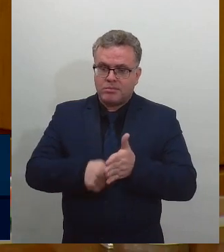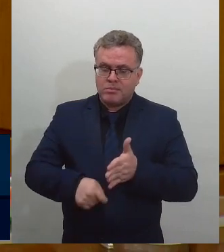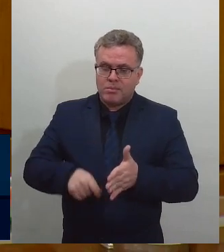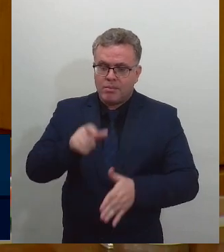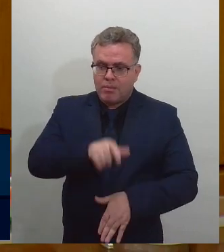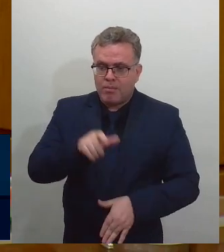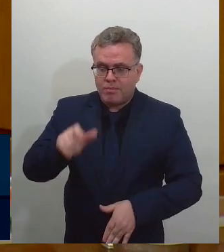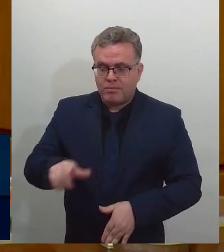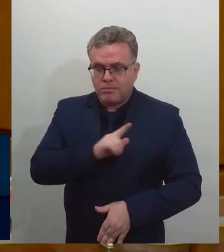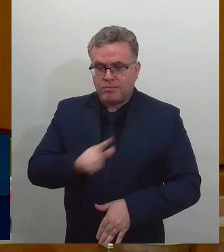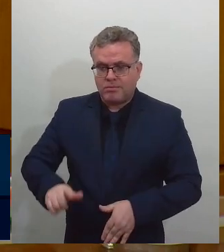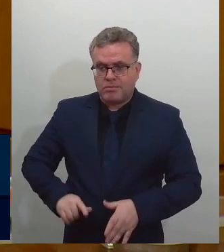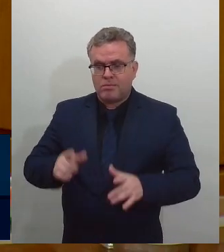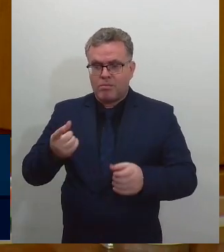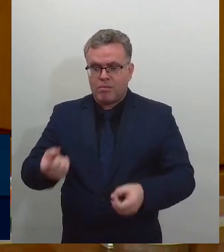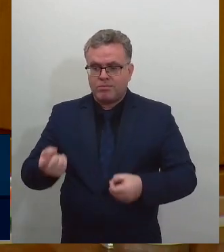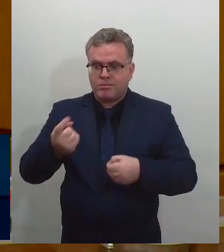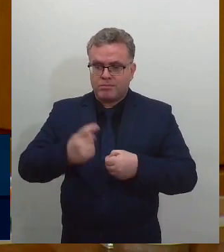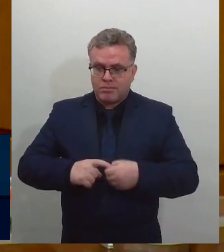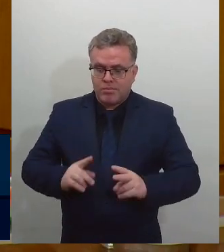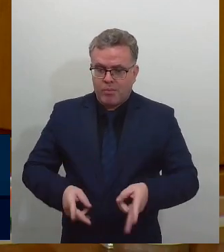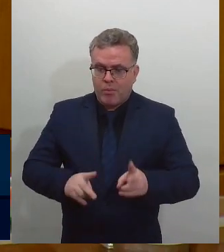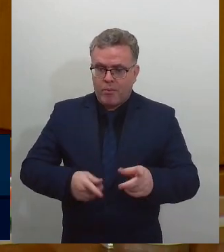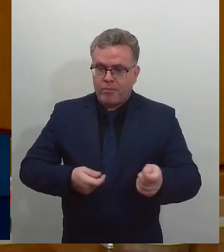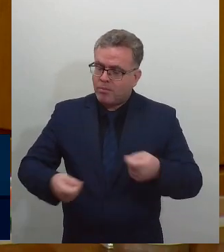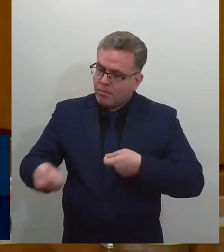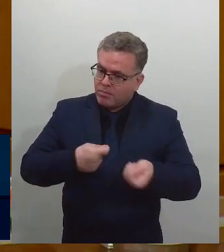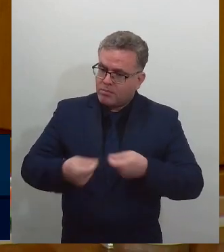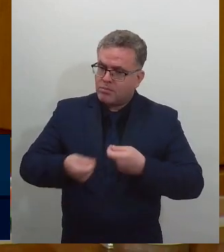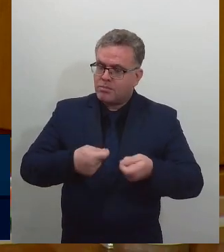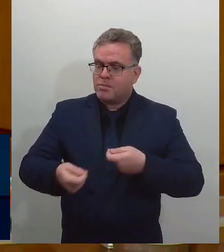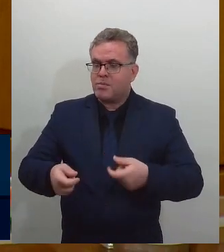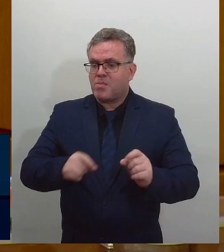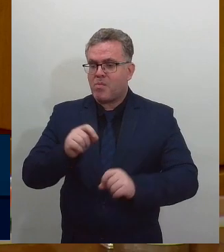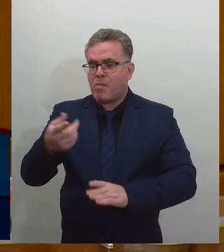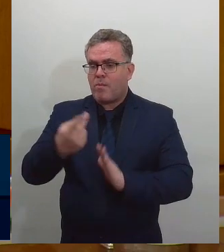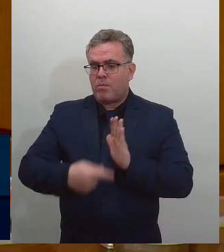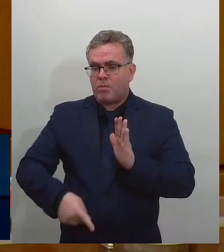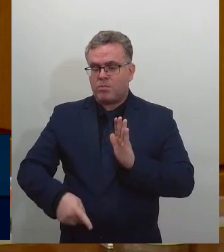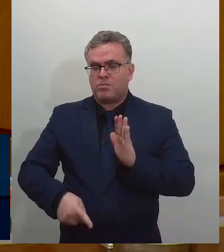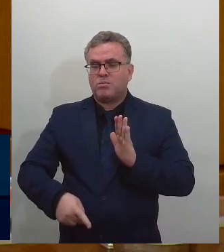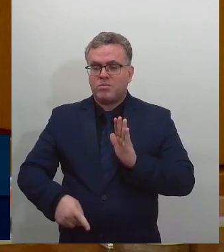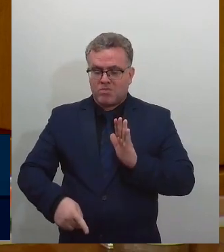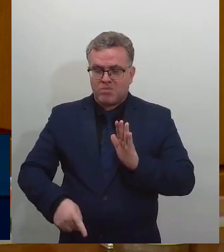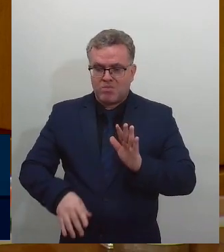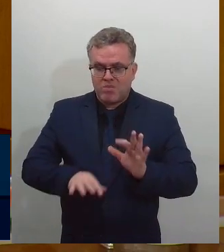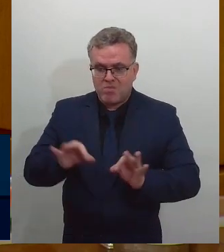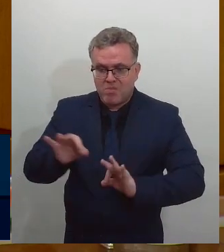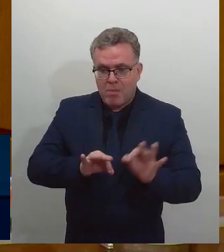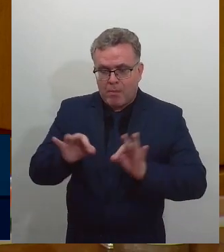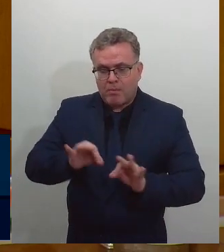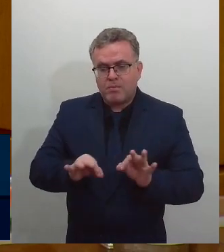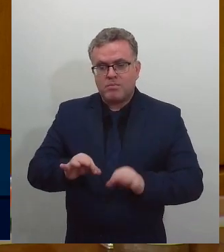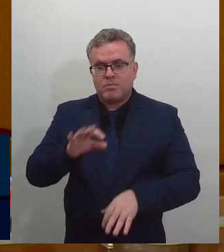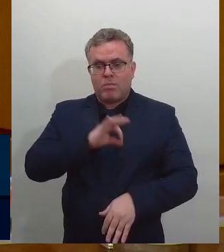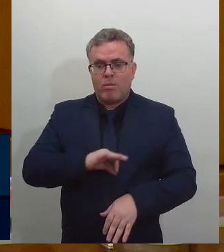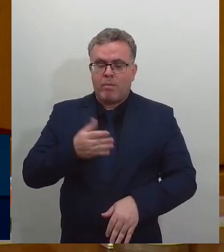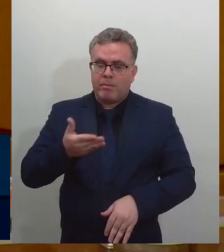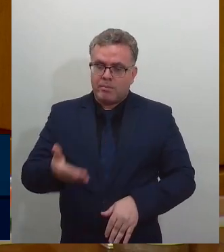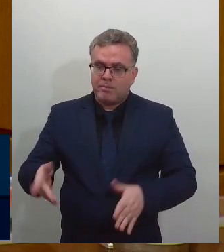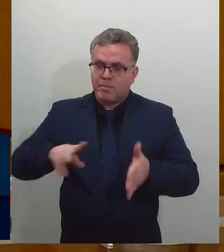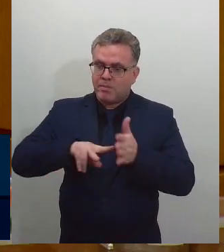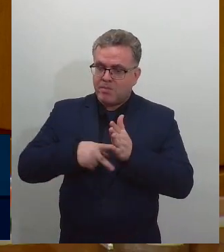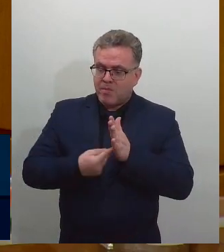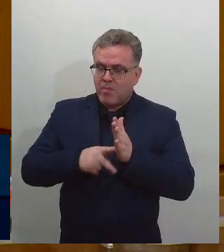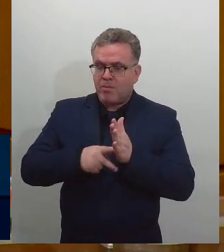das negociações do projeto de reestruturação. E o sindicato Simpó